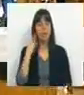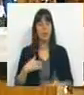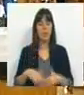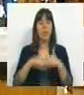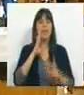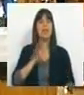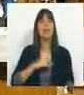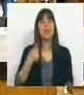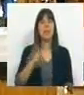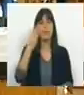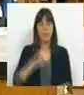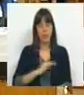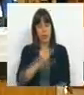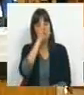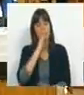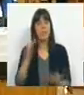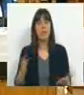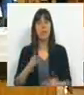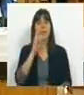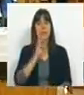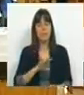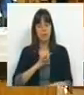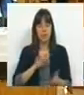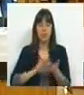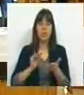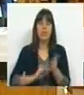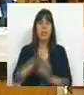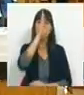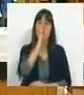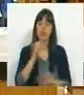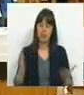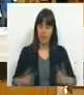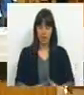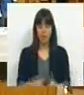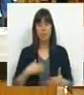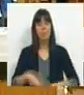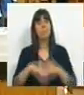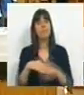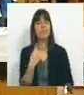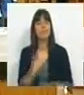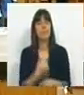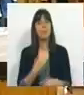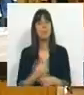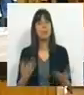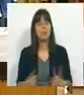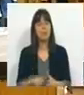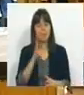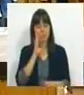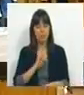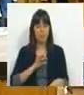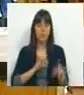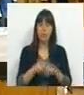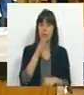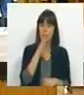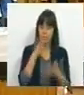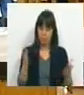Cumprimento a Sra. Presidente, o Sr. Ministro, as Sras. E o Sr. Secretário de Estado. Cumprimento também as Sras. E os